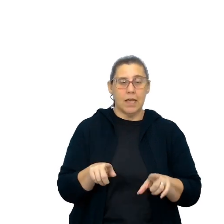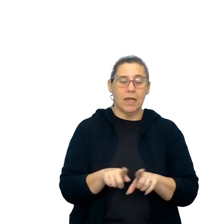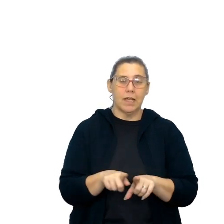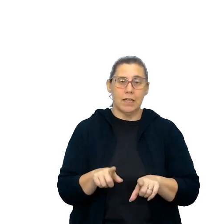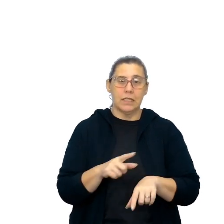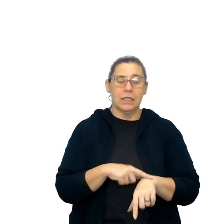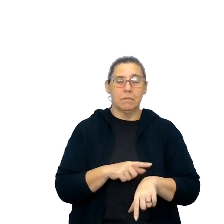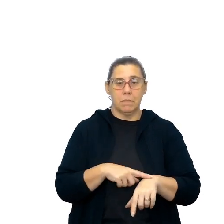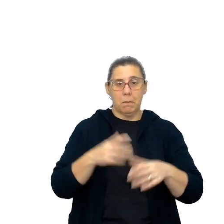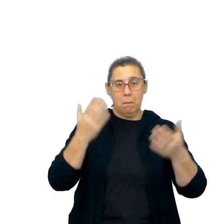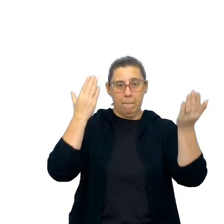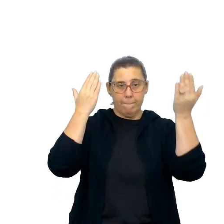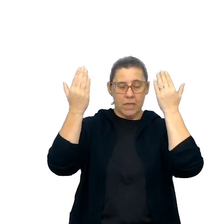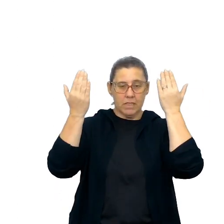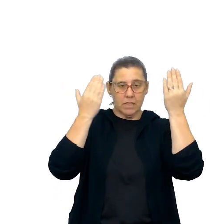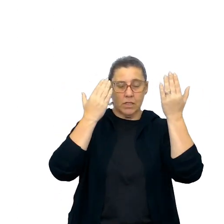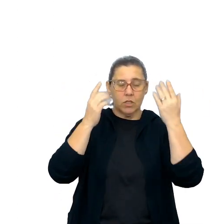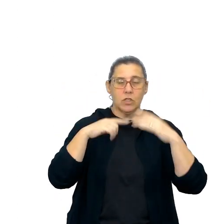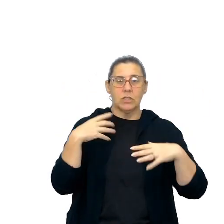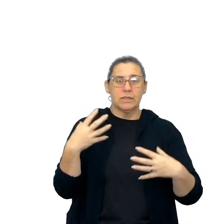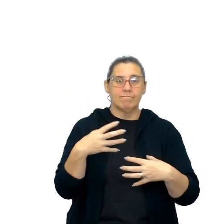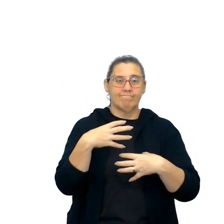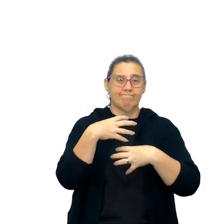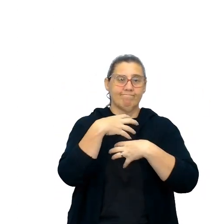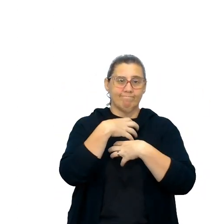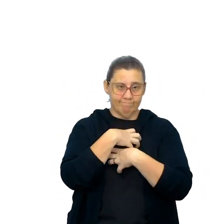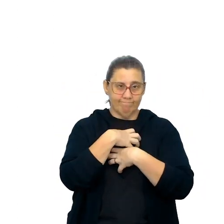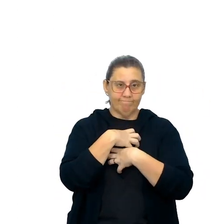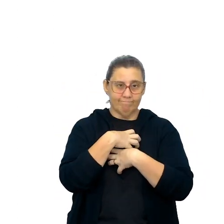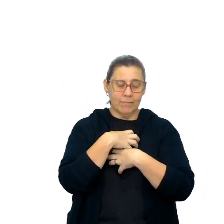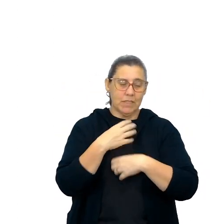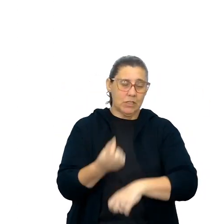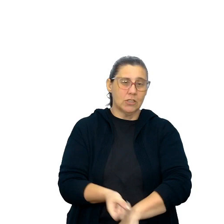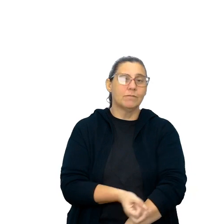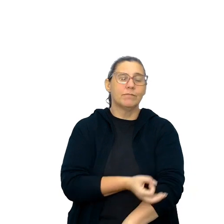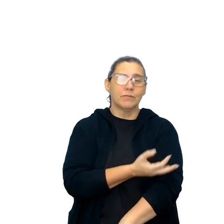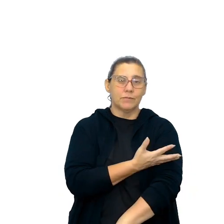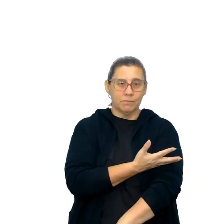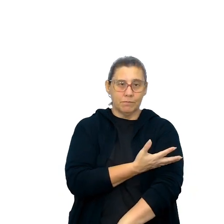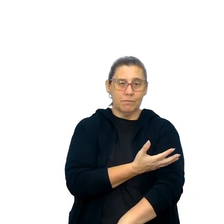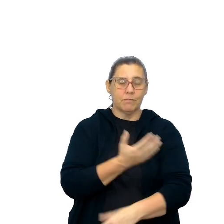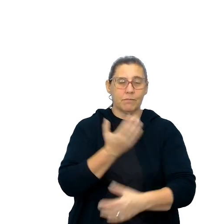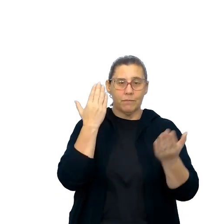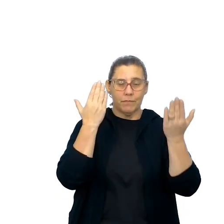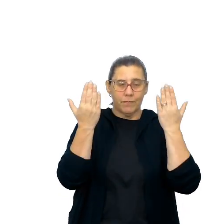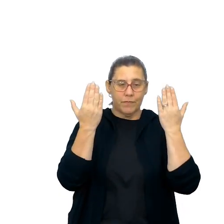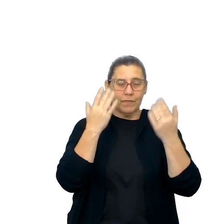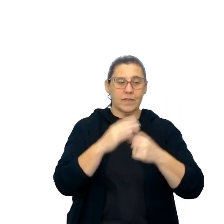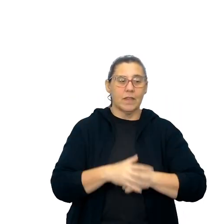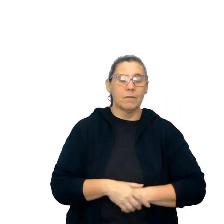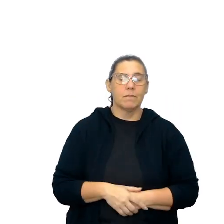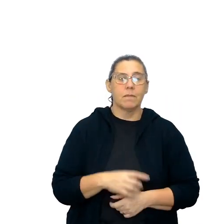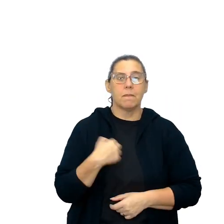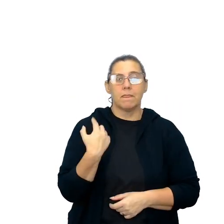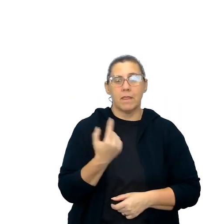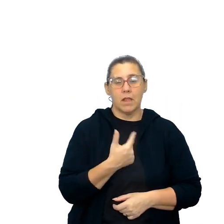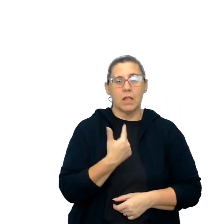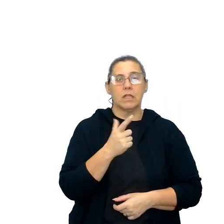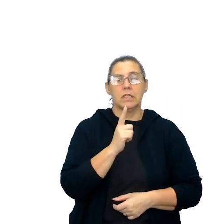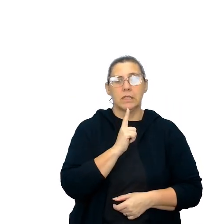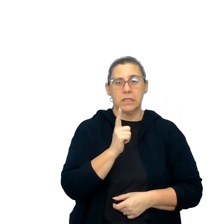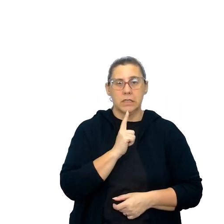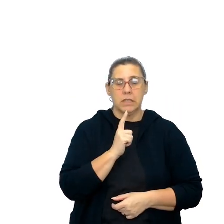tempo psicológica. Ela mexe com as nossas funcionalidades psíquicas, né, para que a gente tenha